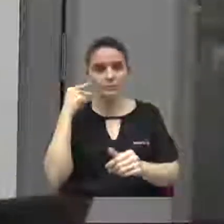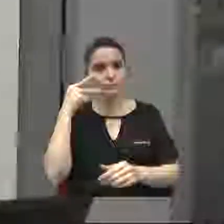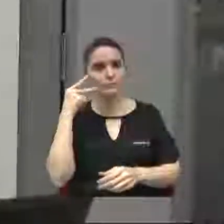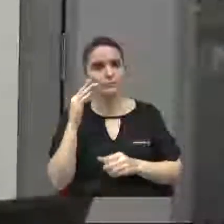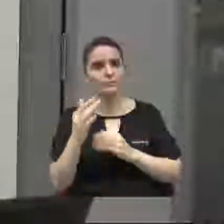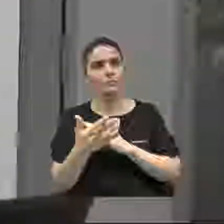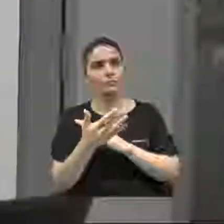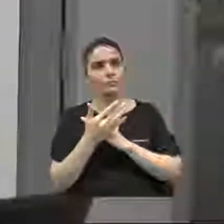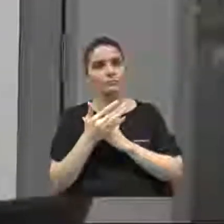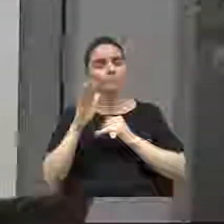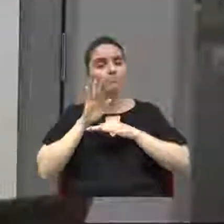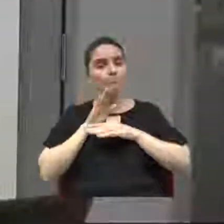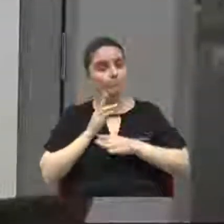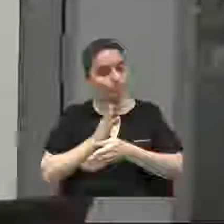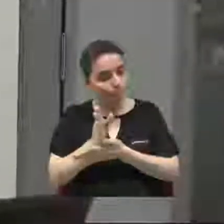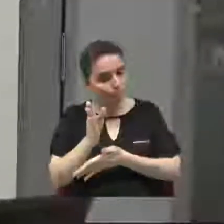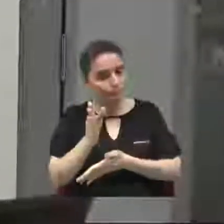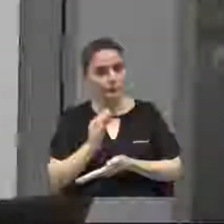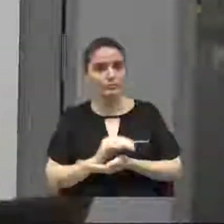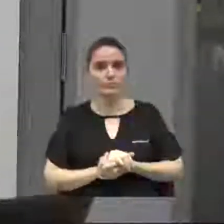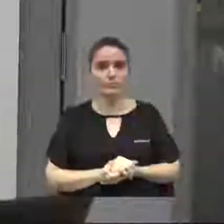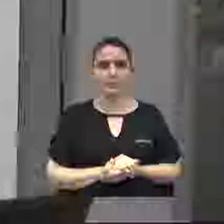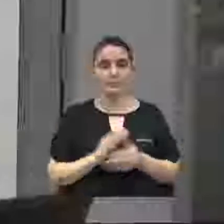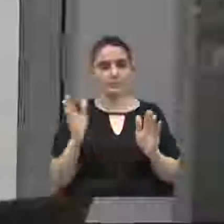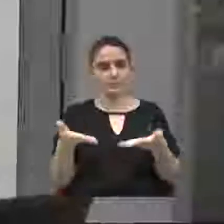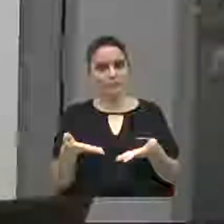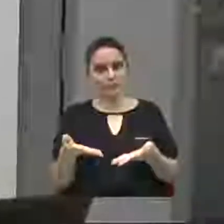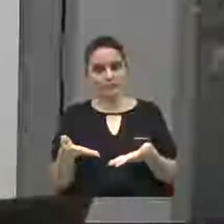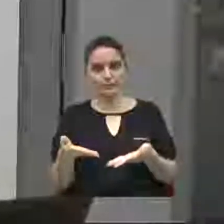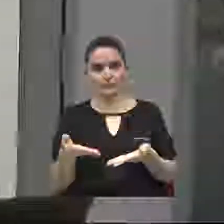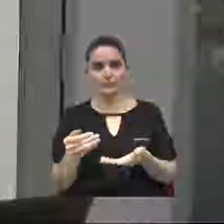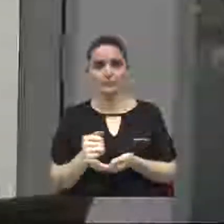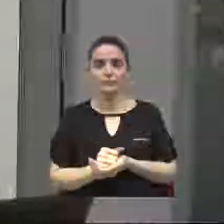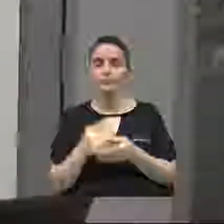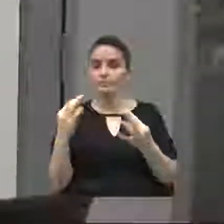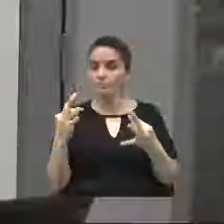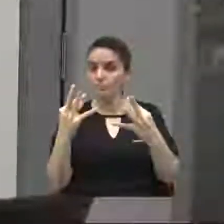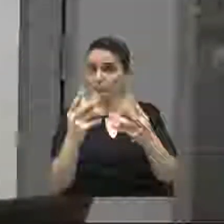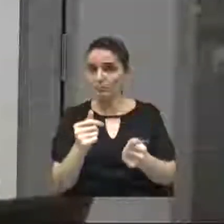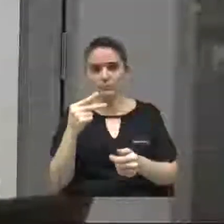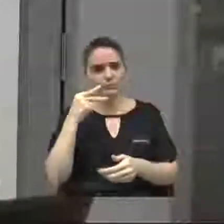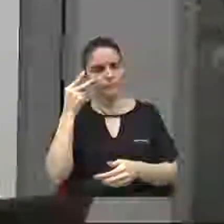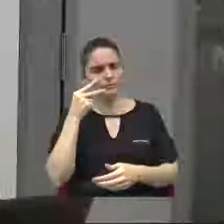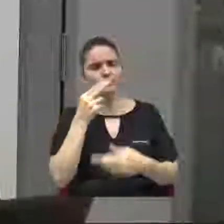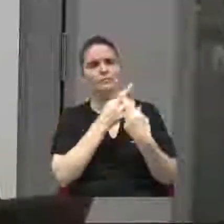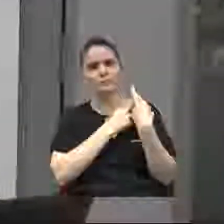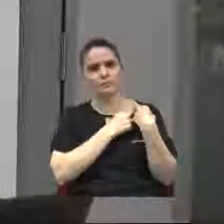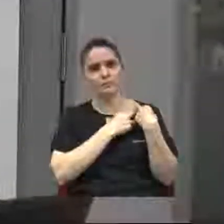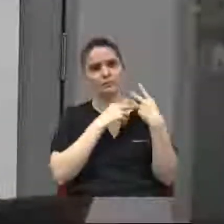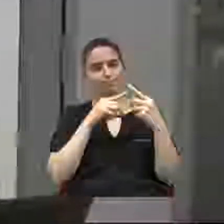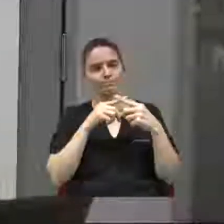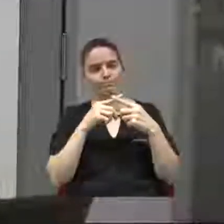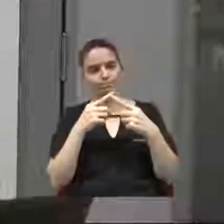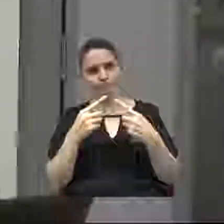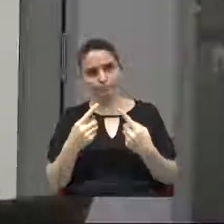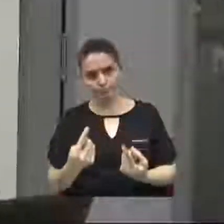esse projeto ele tem o mérito de todos dessa casa, mas lamentavelmente parece que a acessibilidade,